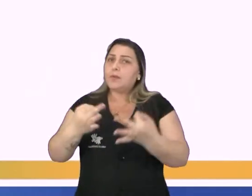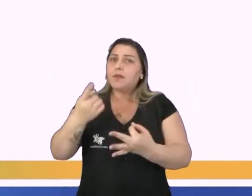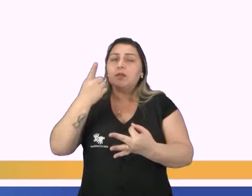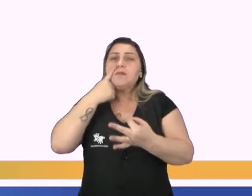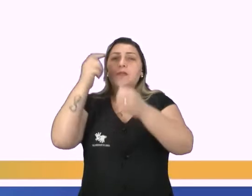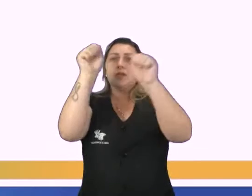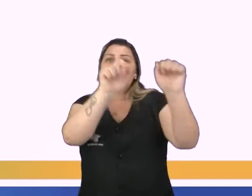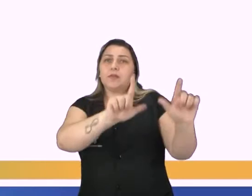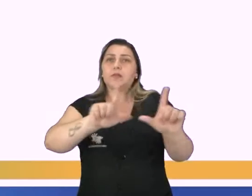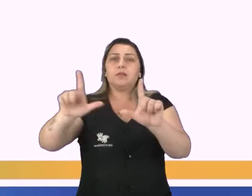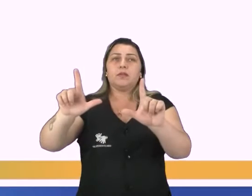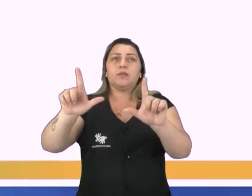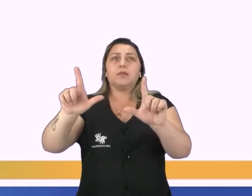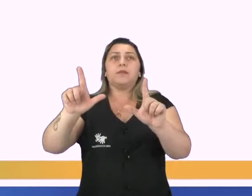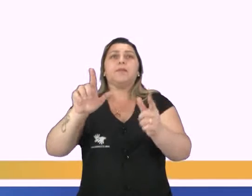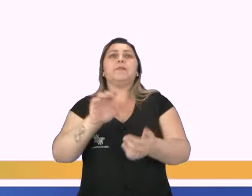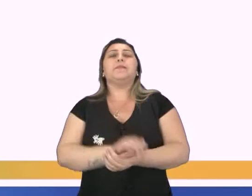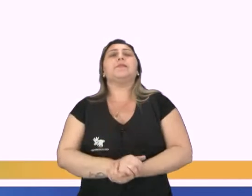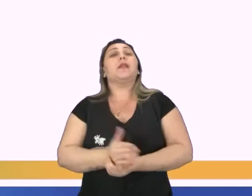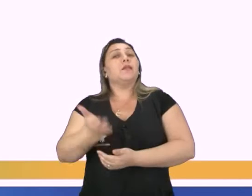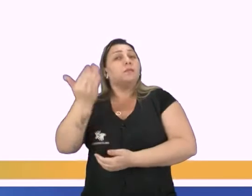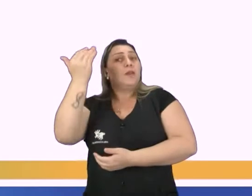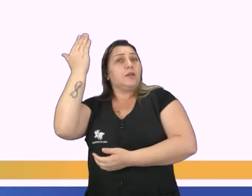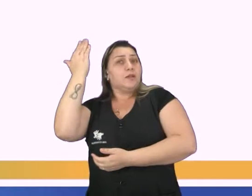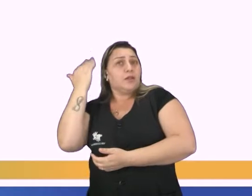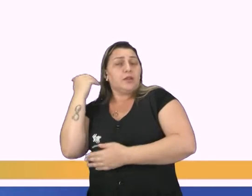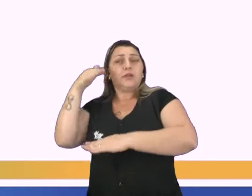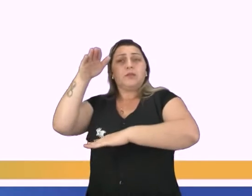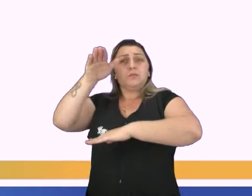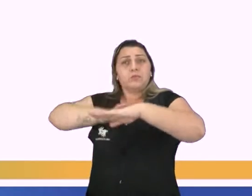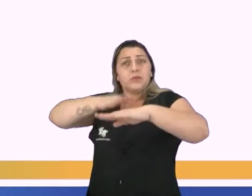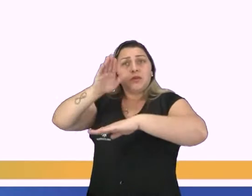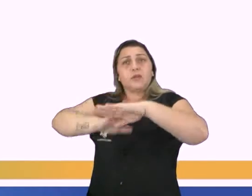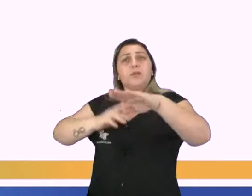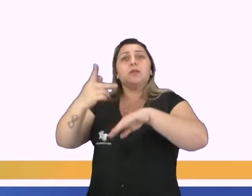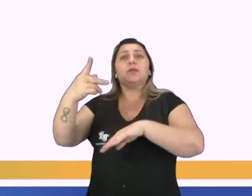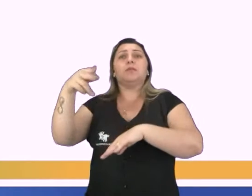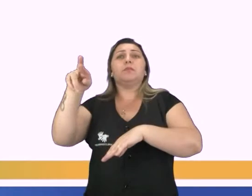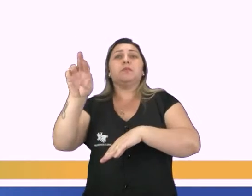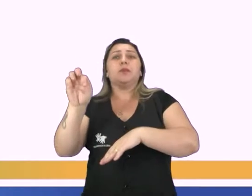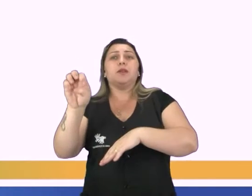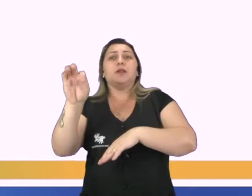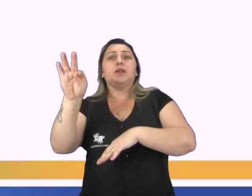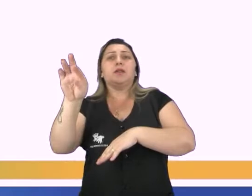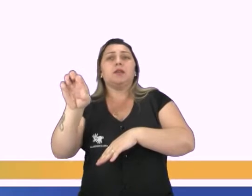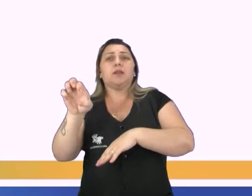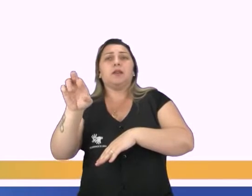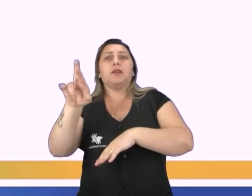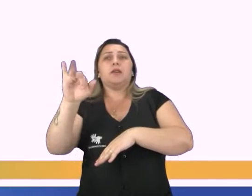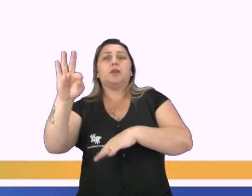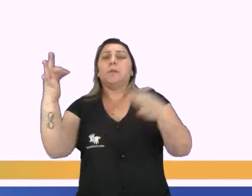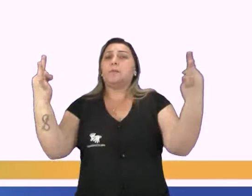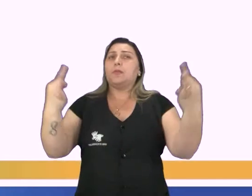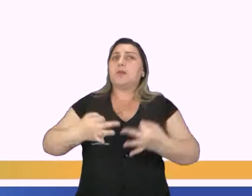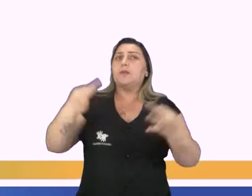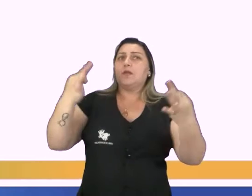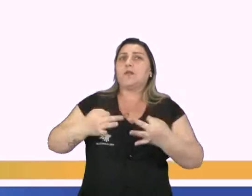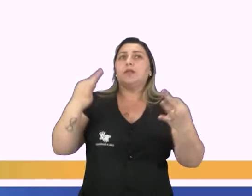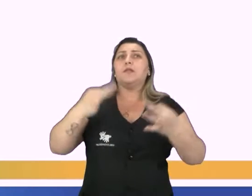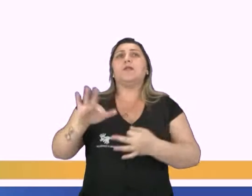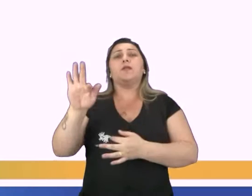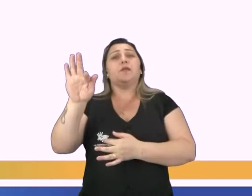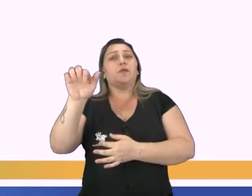slide. A este passado chamamos de pretérito perfeito. Aí olha os exemplos aí na última linha.